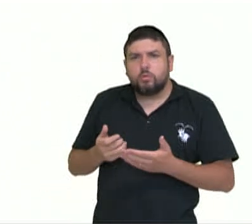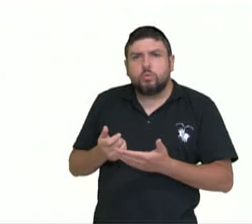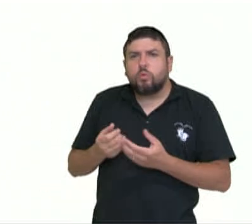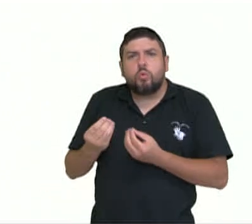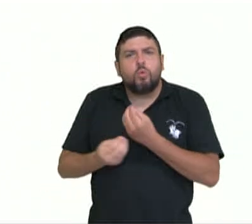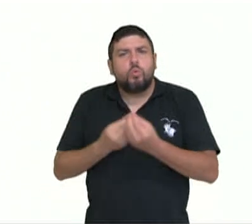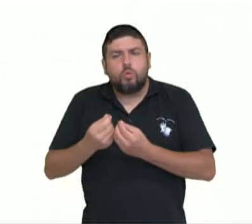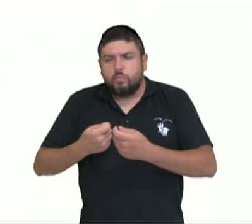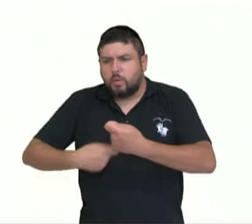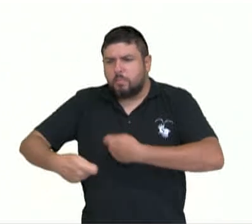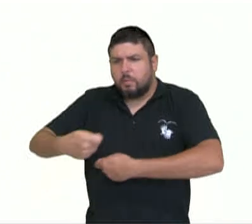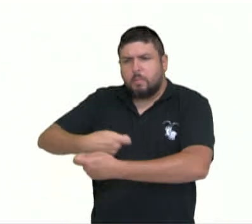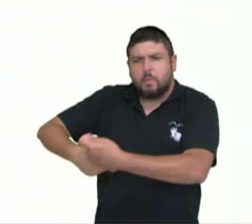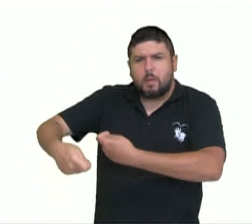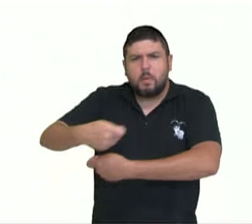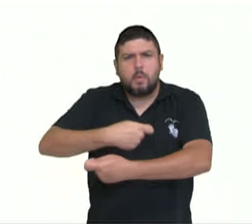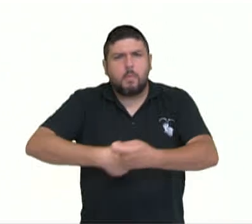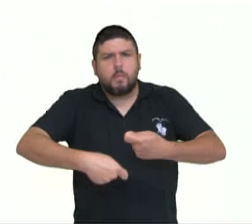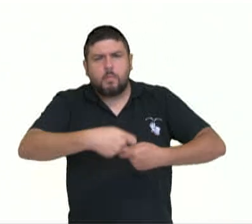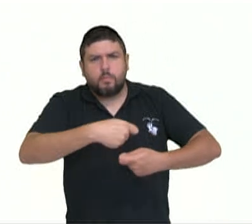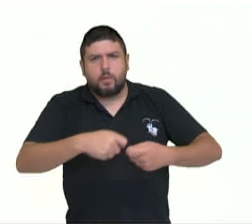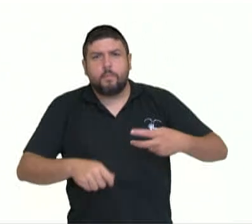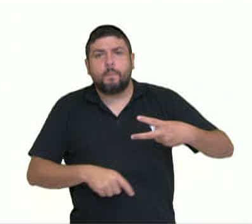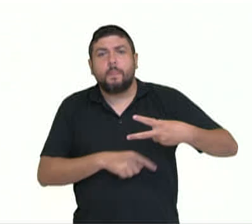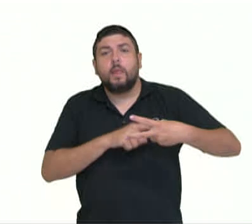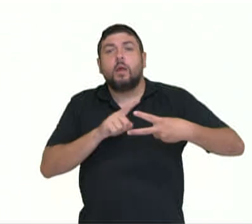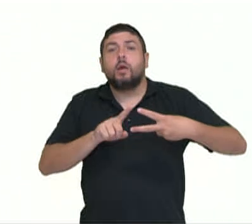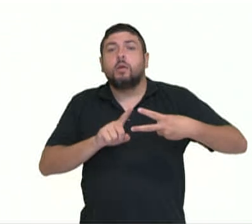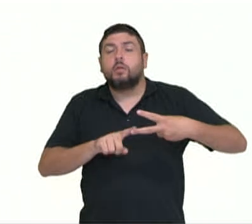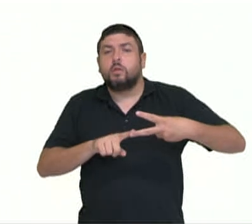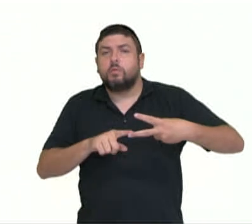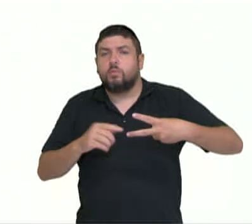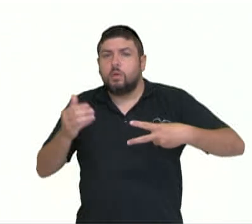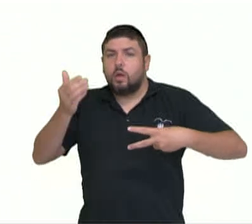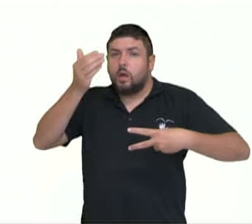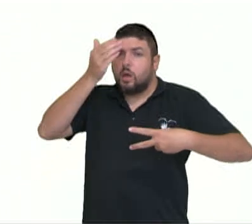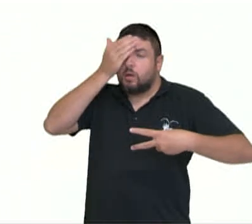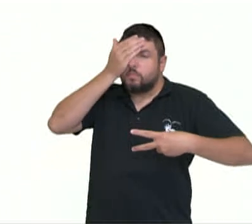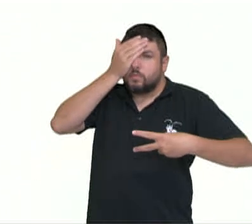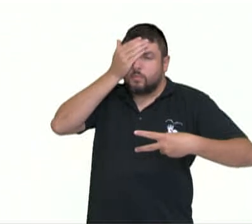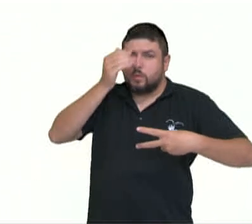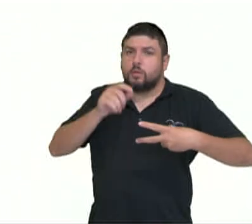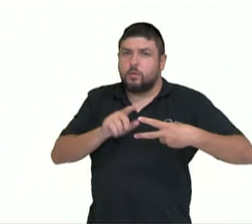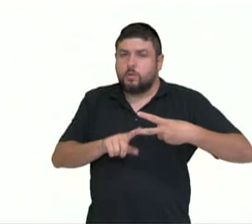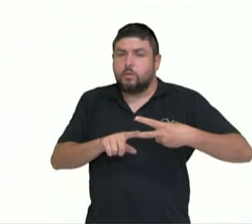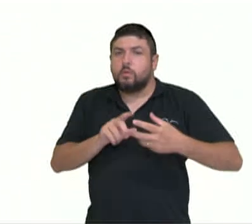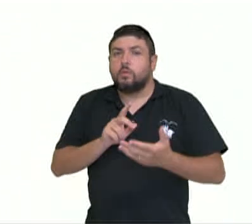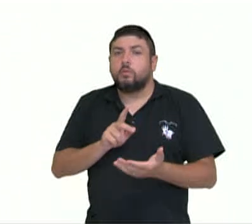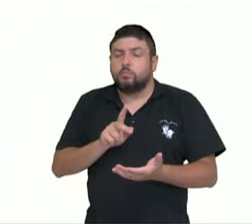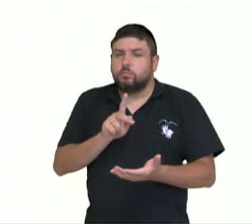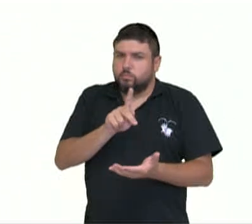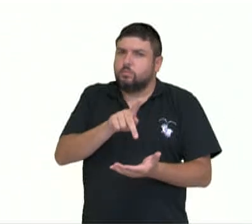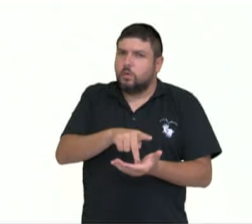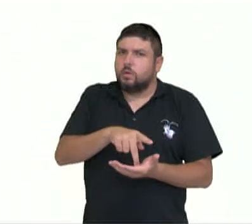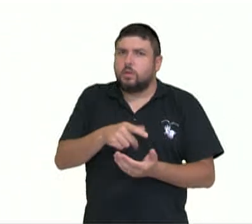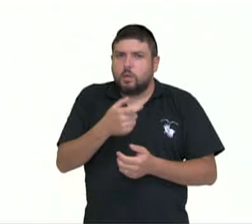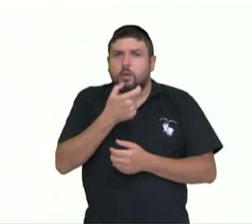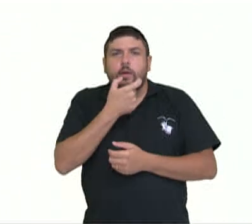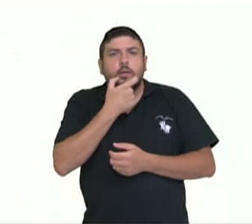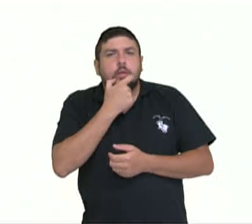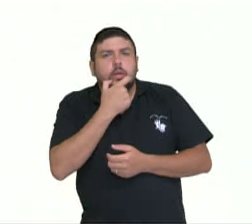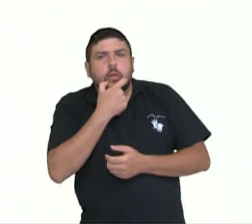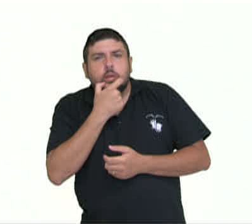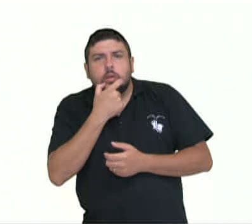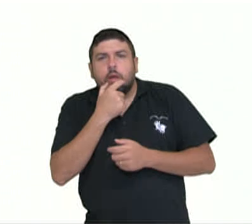comércio, principalmente marítimo, da pirataria, que aliás ela era até beneficiada, né, dos contratos da pirataria,